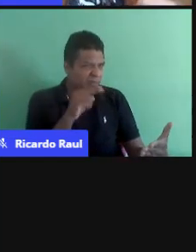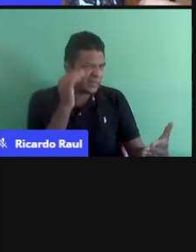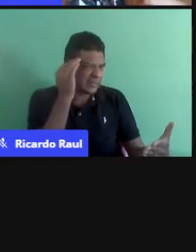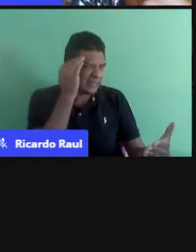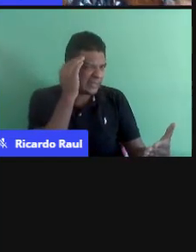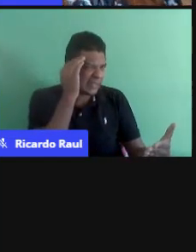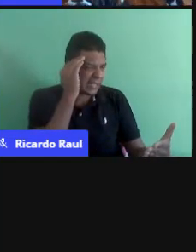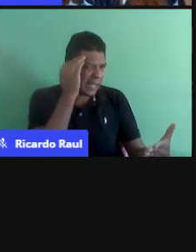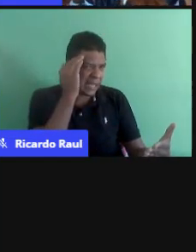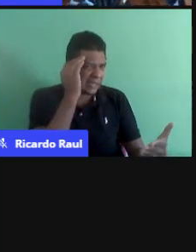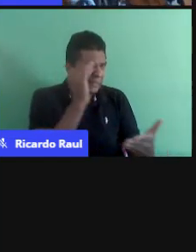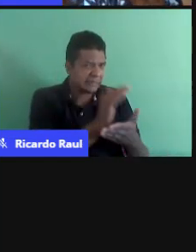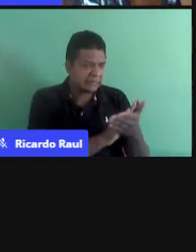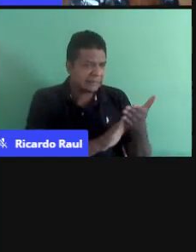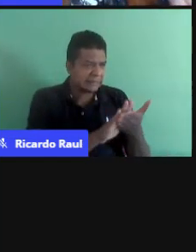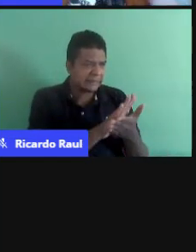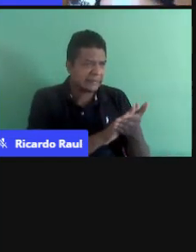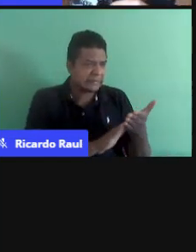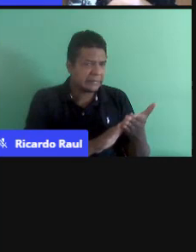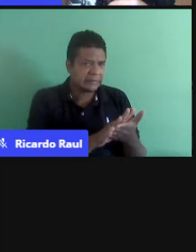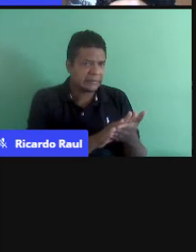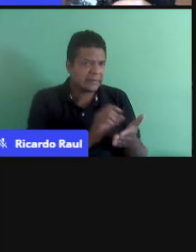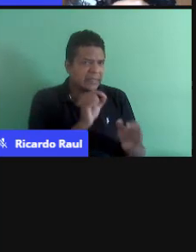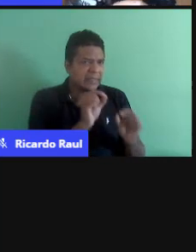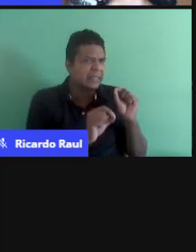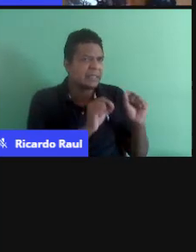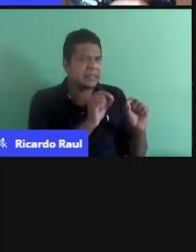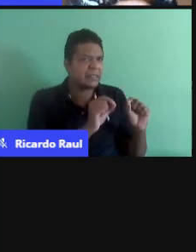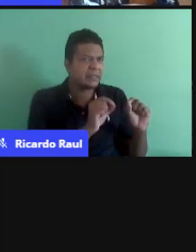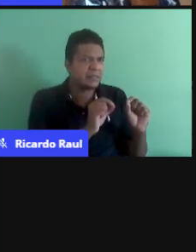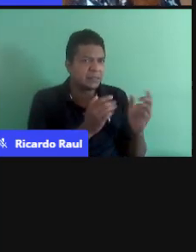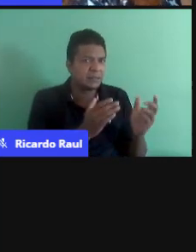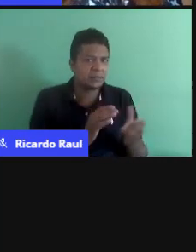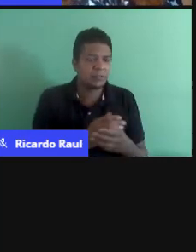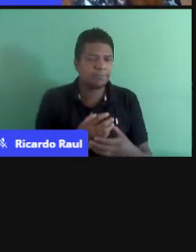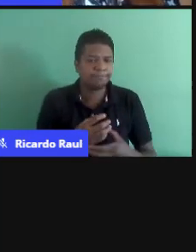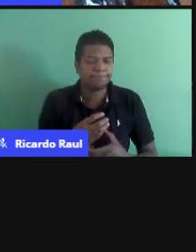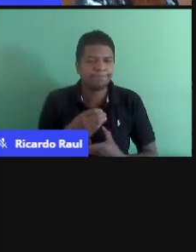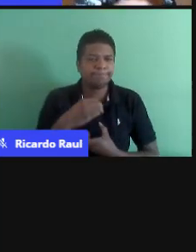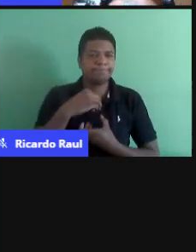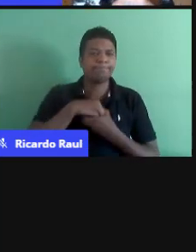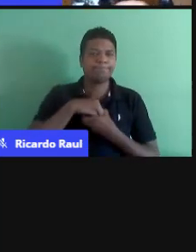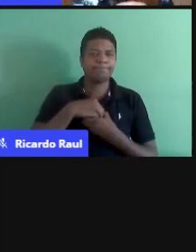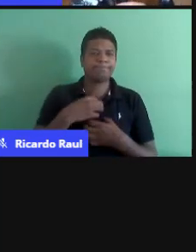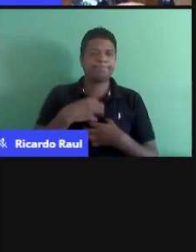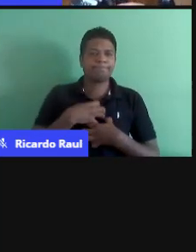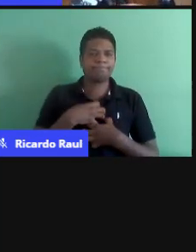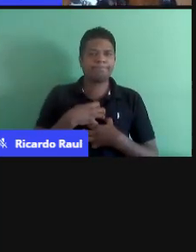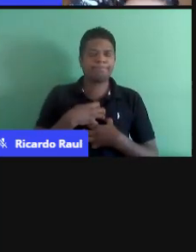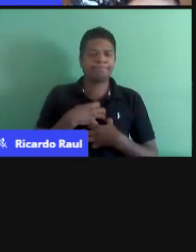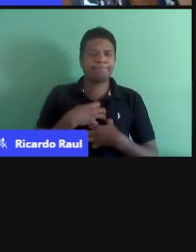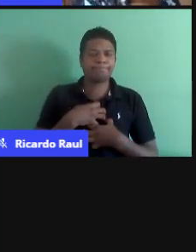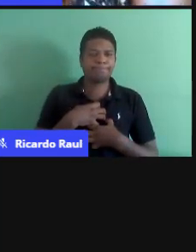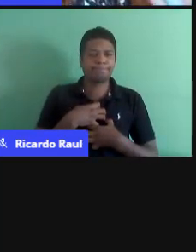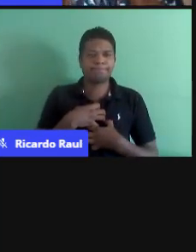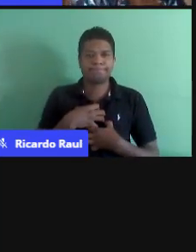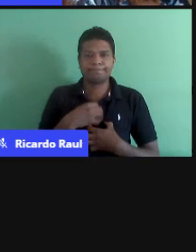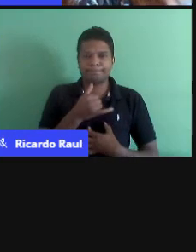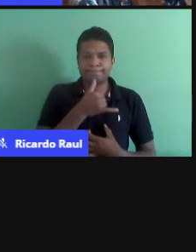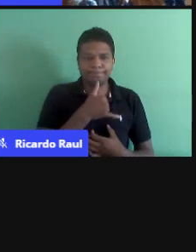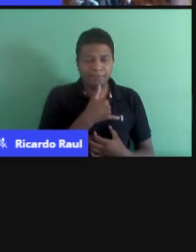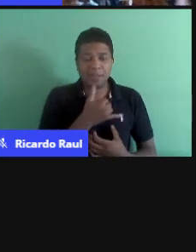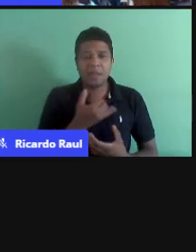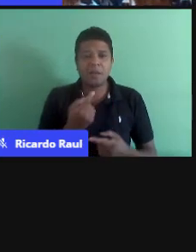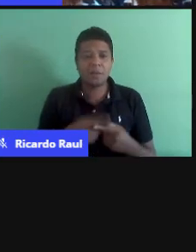ela o que é isso, essa criança internamente pode se sentir frustrada, porque ela vai ter